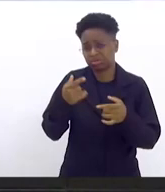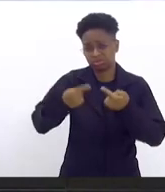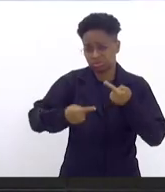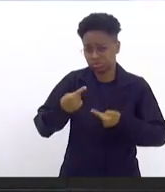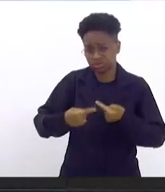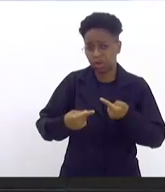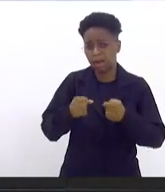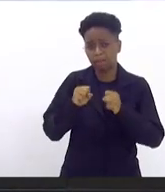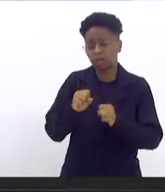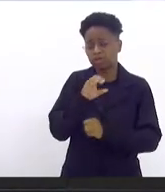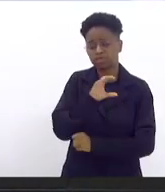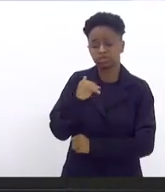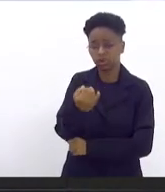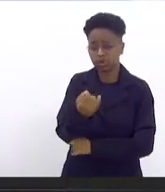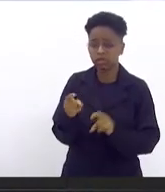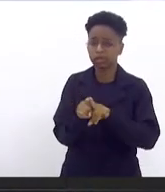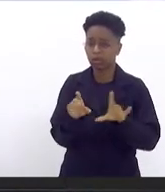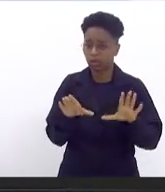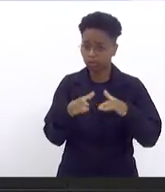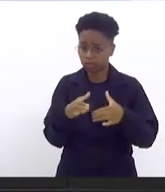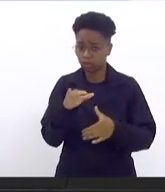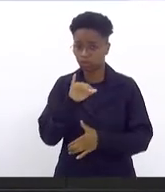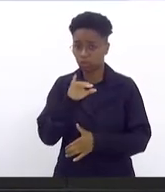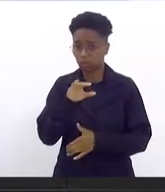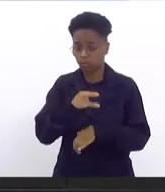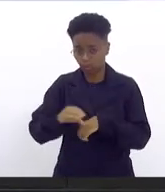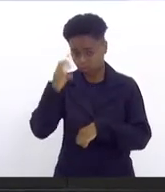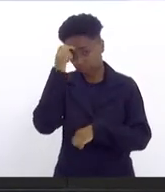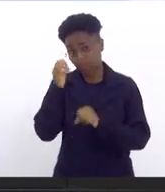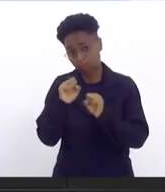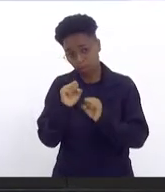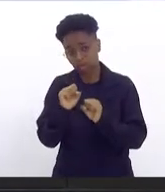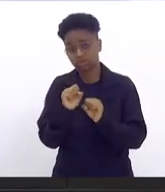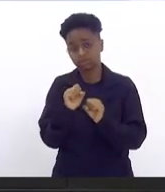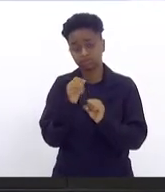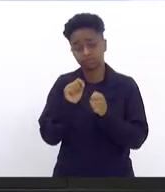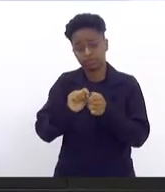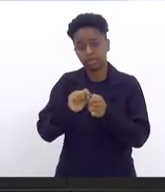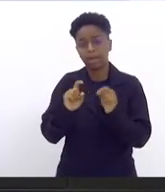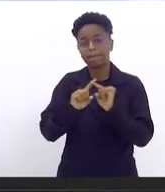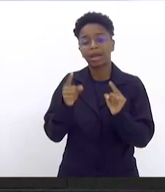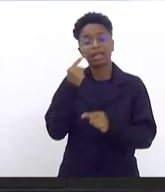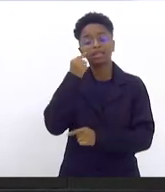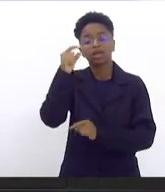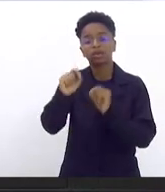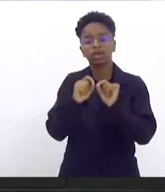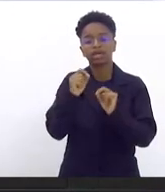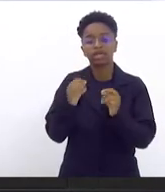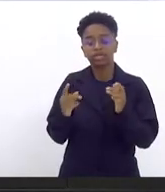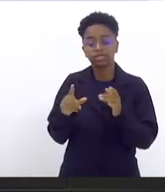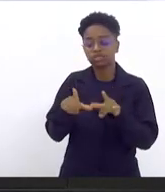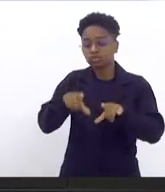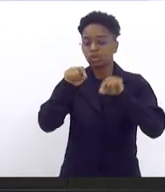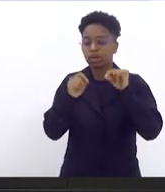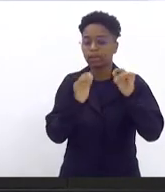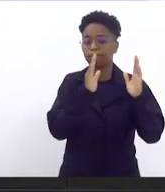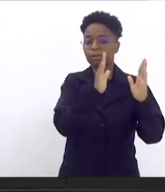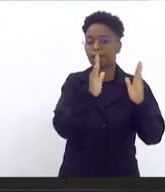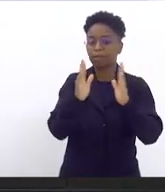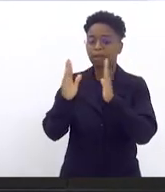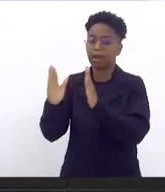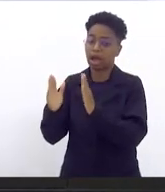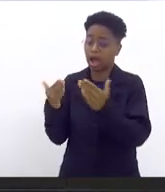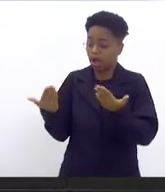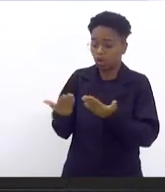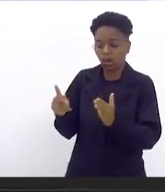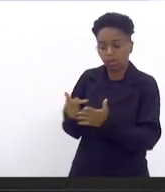da CCJ, mas a Comissão de Cultura também pode. A ideia é só estabelecer um procedimento que, por acaso, foi desse processo da